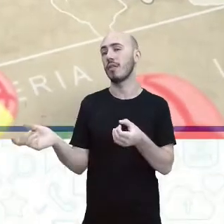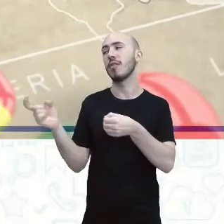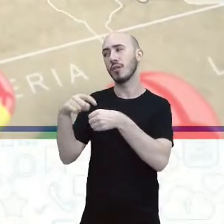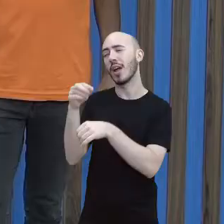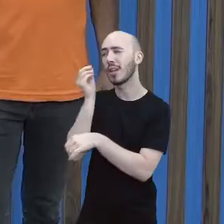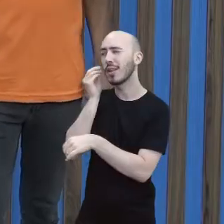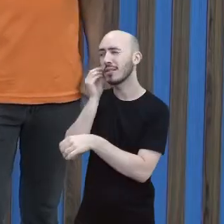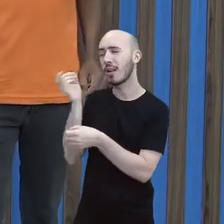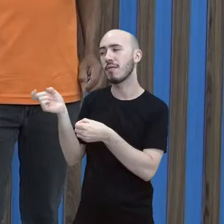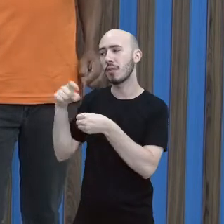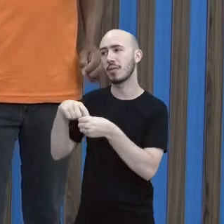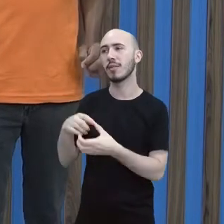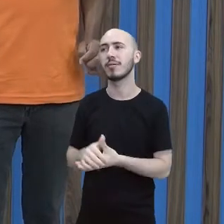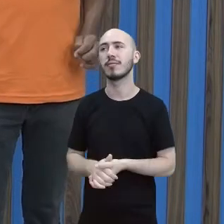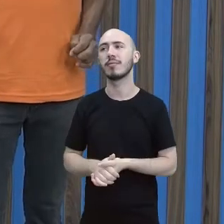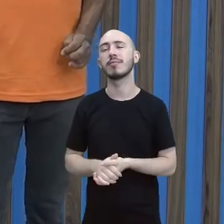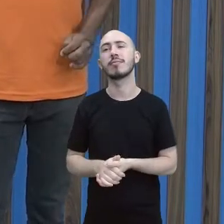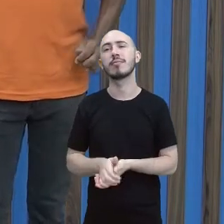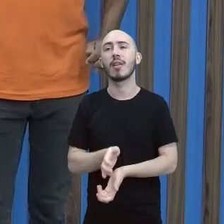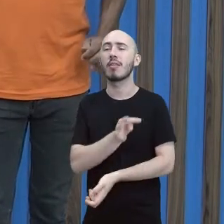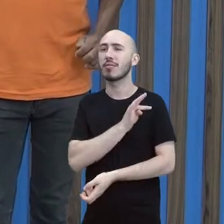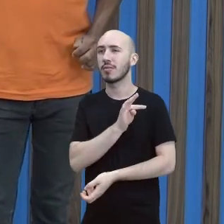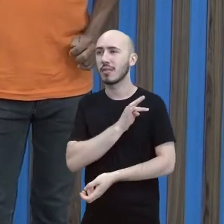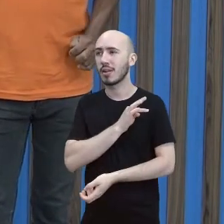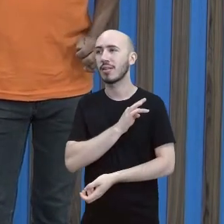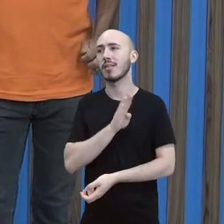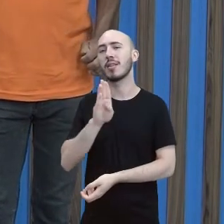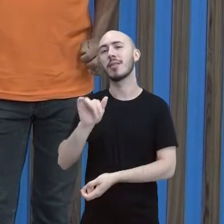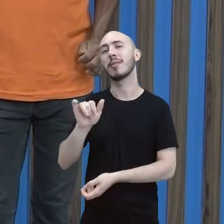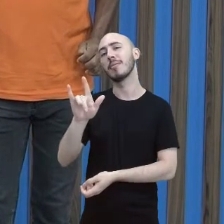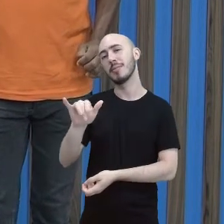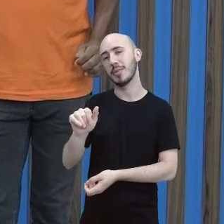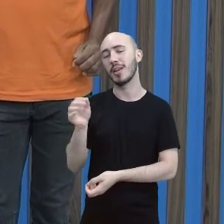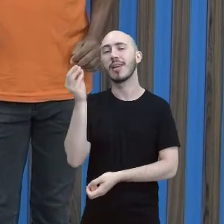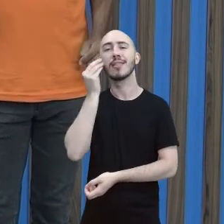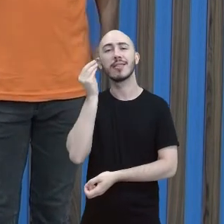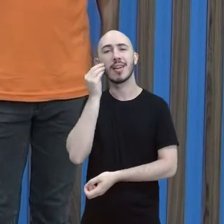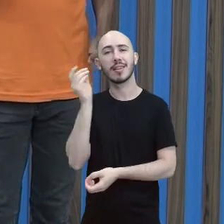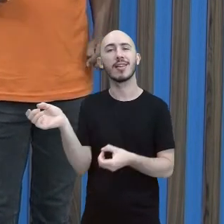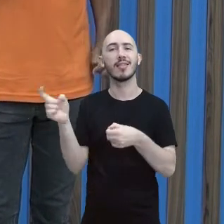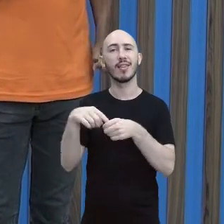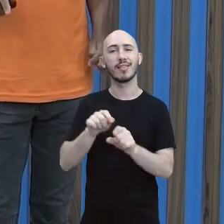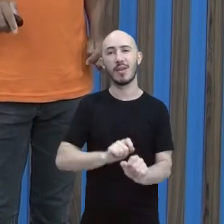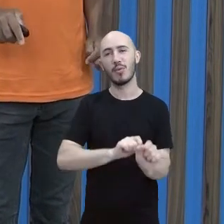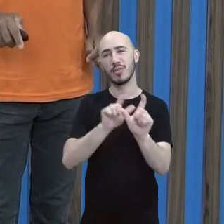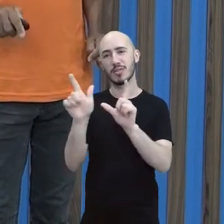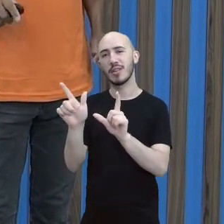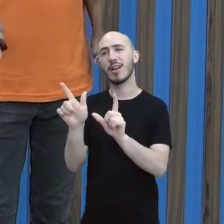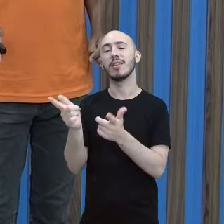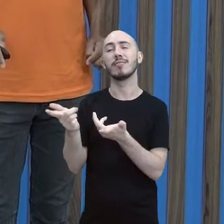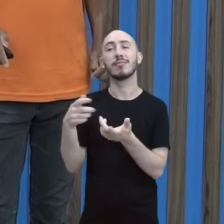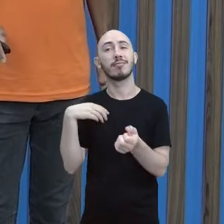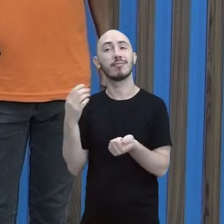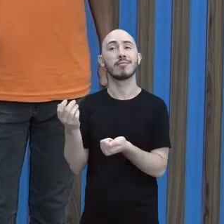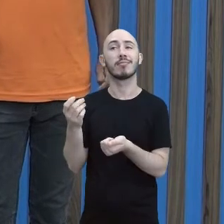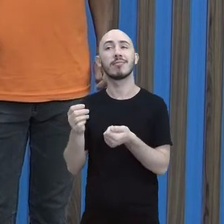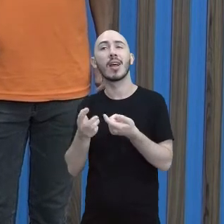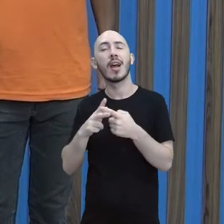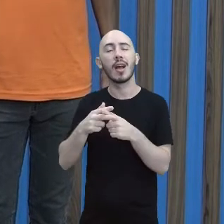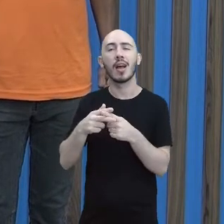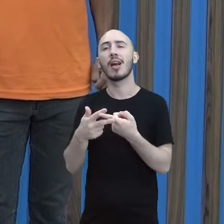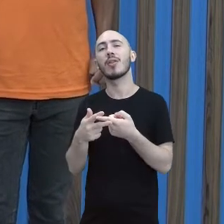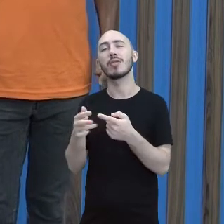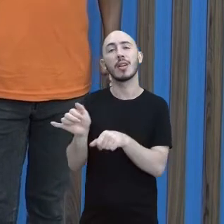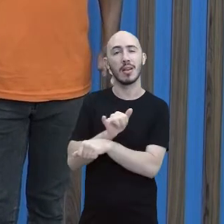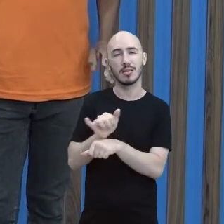de destravar, né? Billy sempre dá um jeitinho ali de dar uma carregada aí, quando a gente volta o slide, ele dá o toquezinho mágico dele lá e carrega de